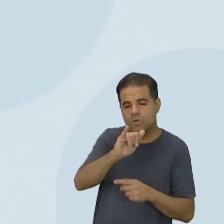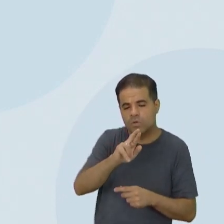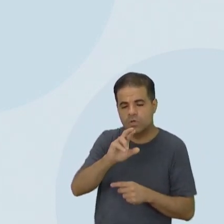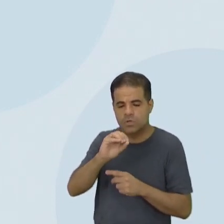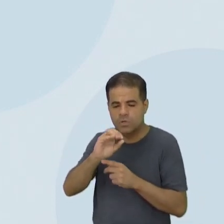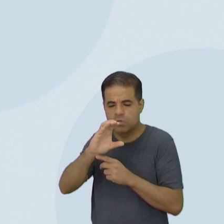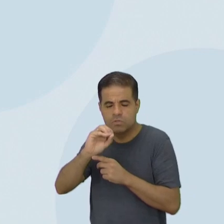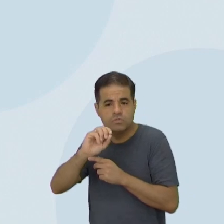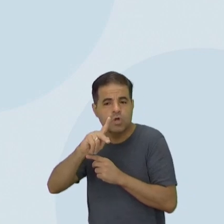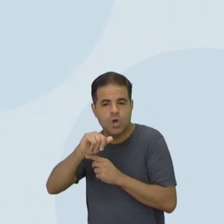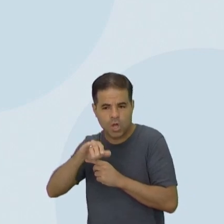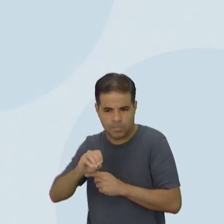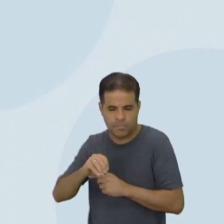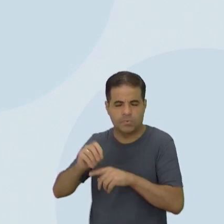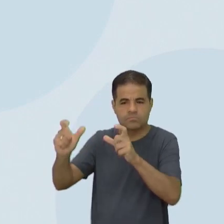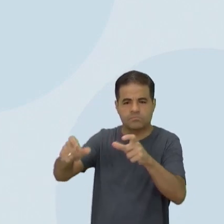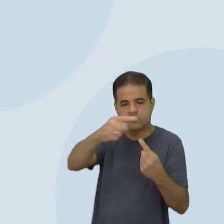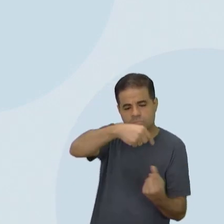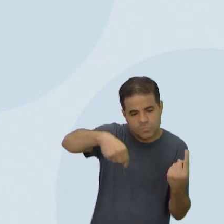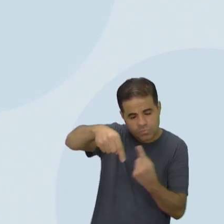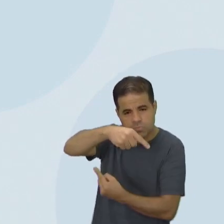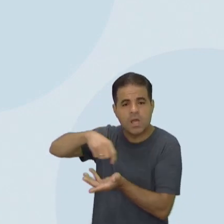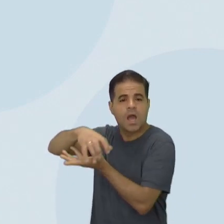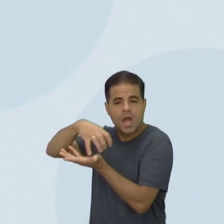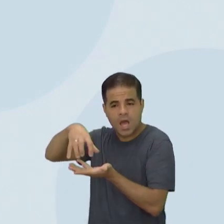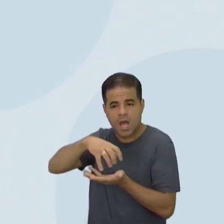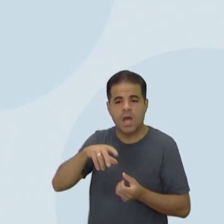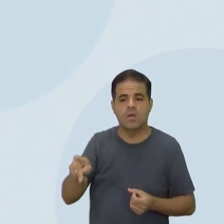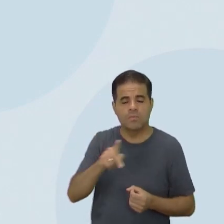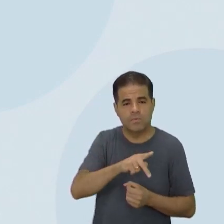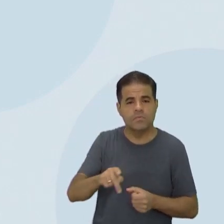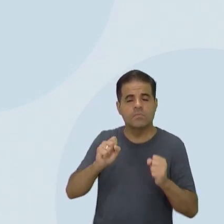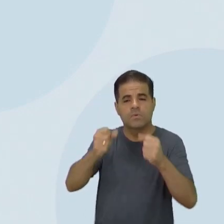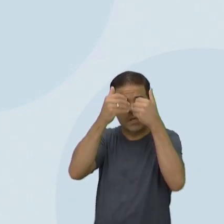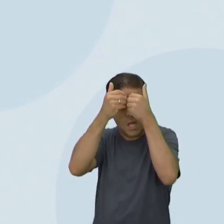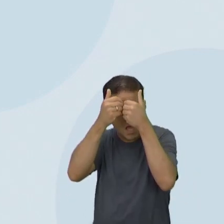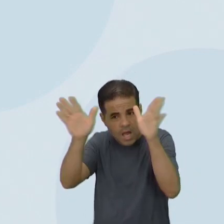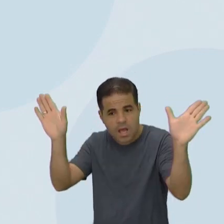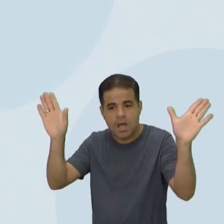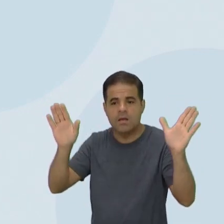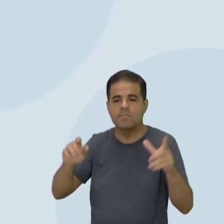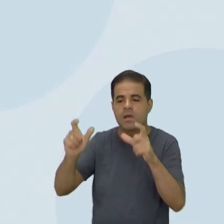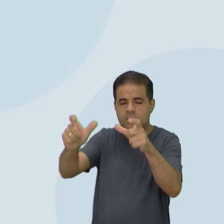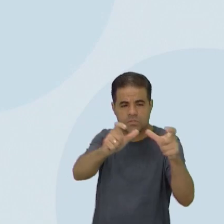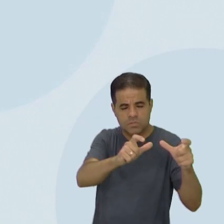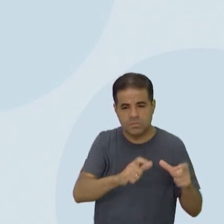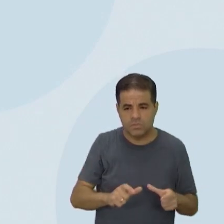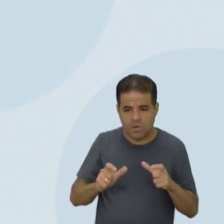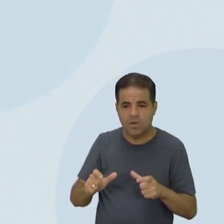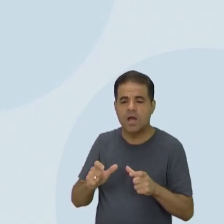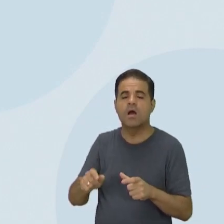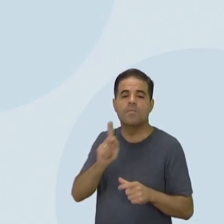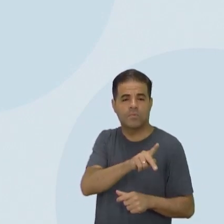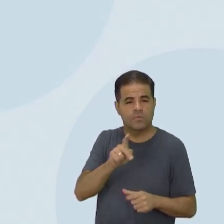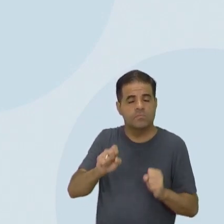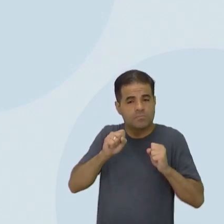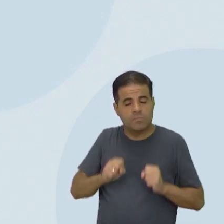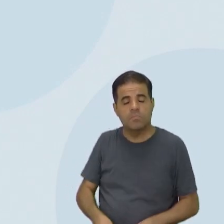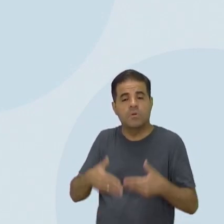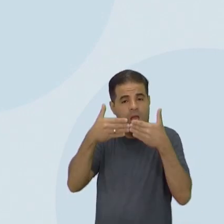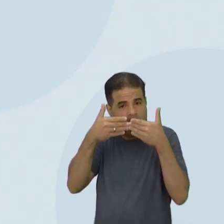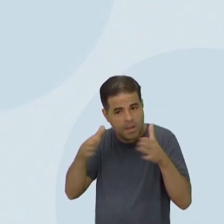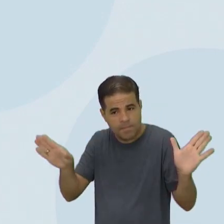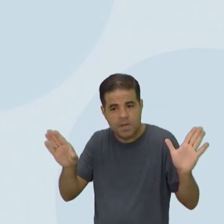giroscópio em outras áreas. E o professor pode ampliar essas estações o professor pode ampliar